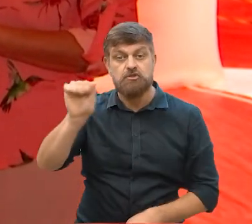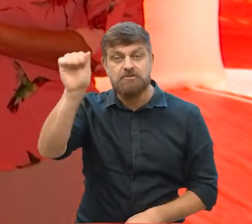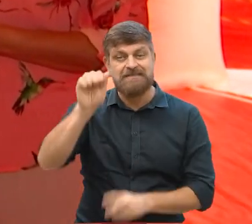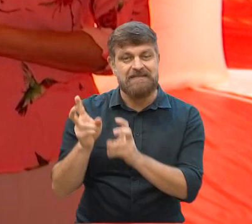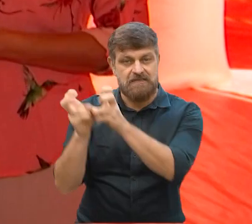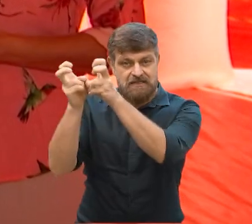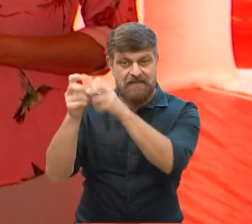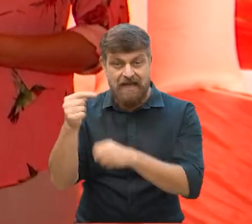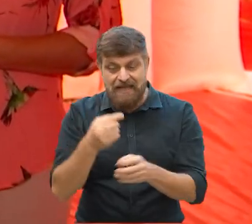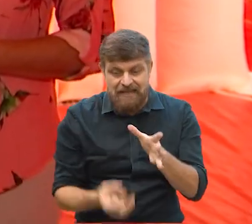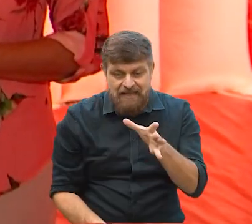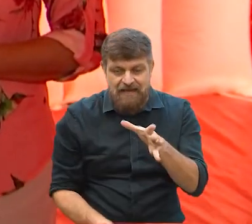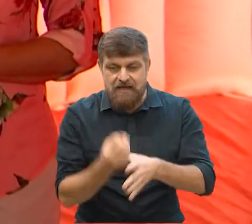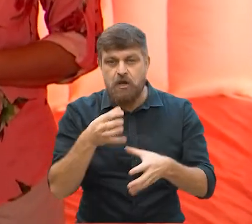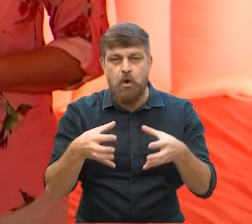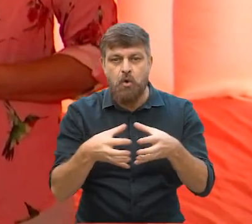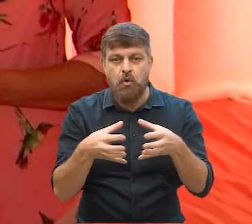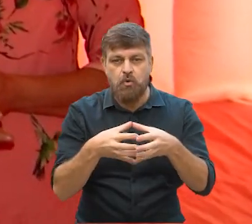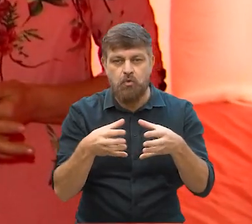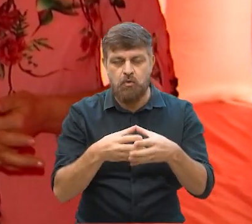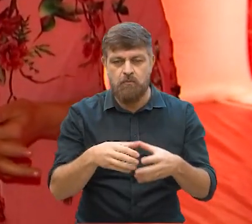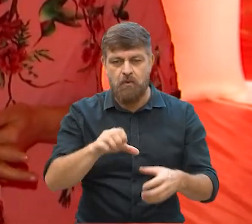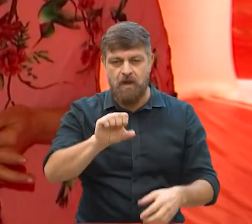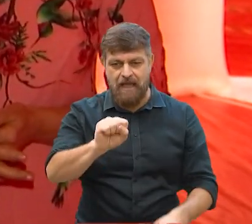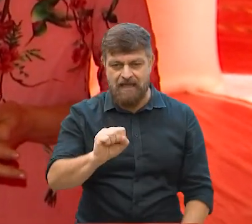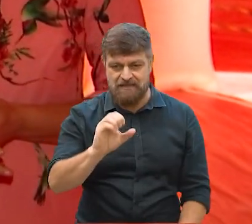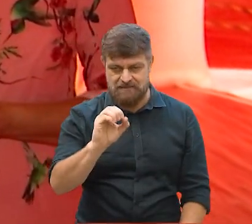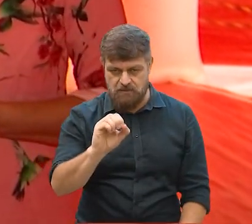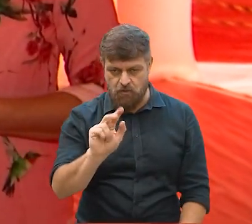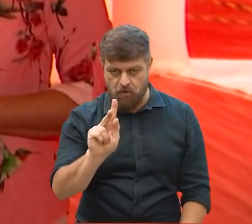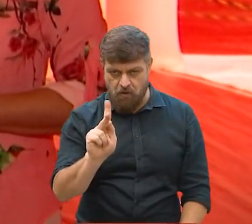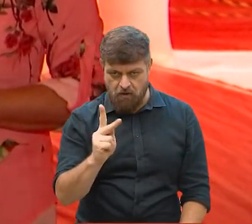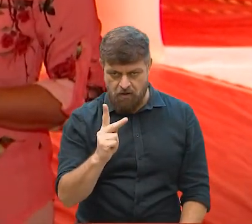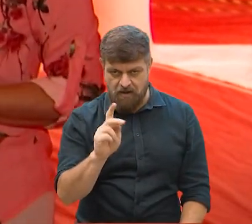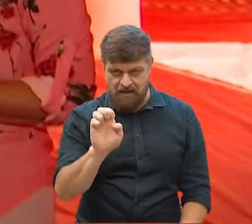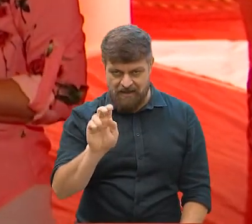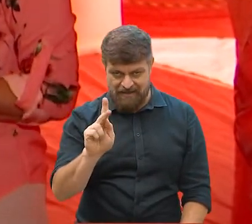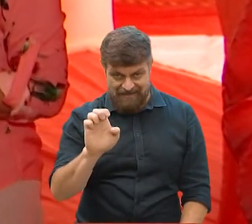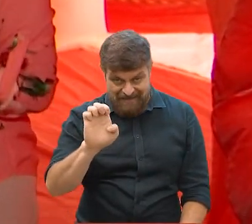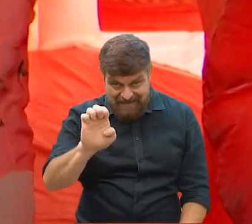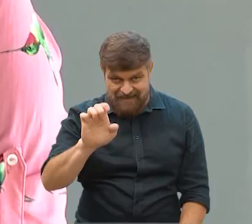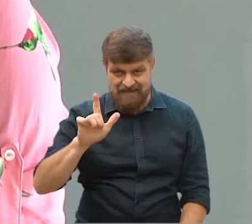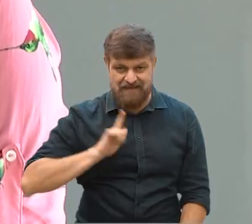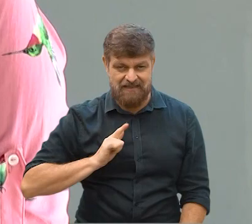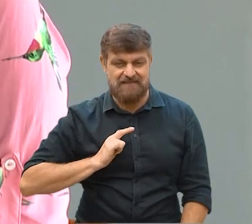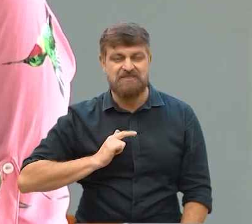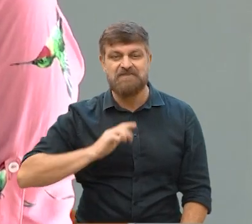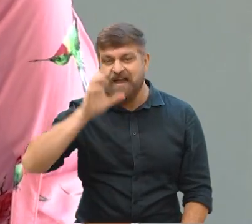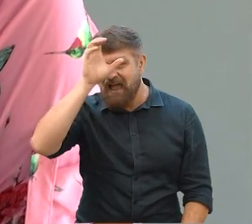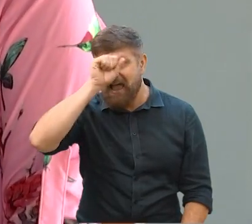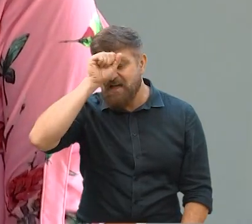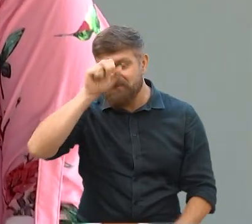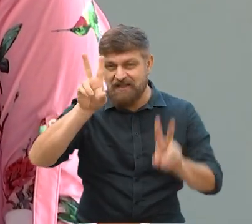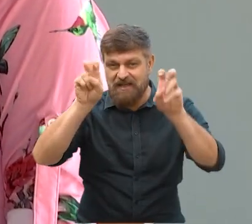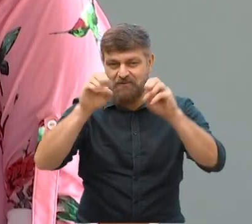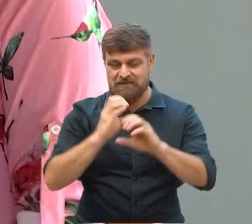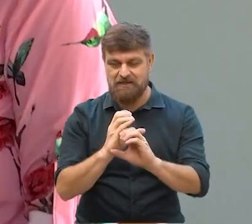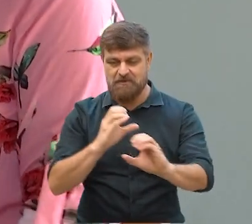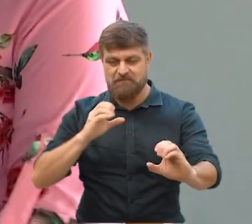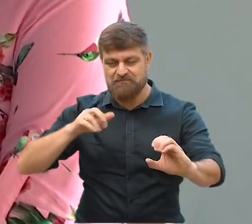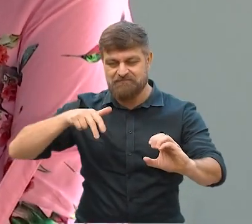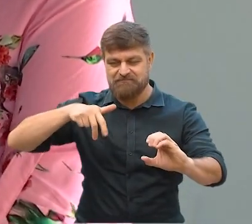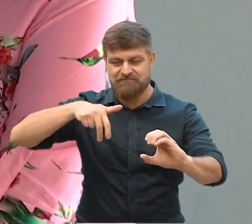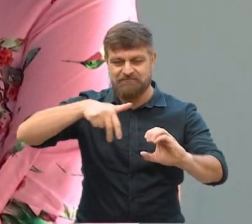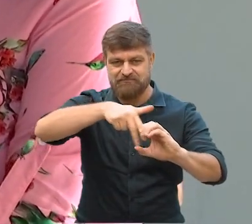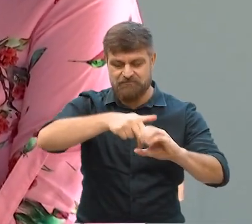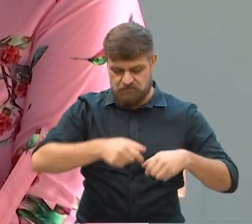o fundador do Grupo Sonhe. Então, a partir de agora, a gente não só vai aprender sobre o intestino, mas